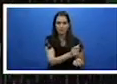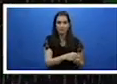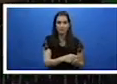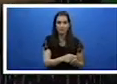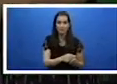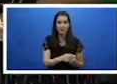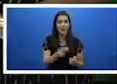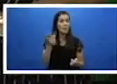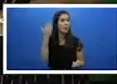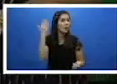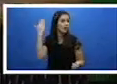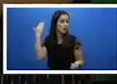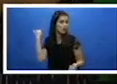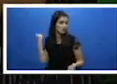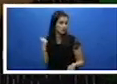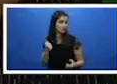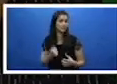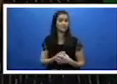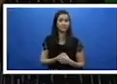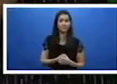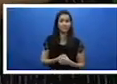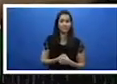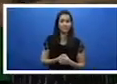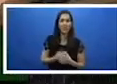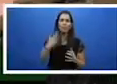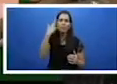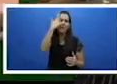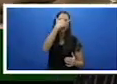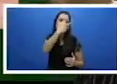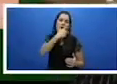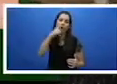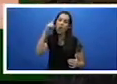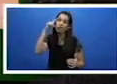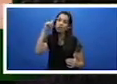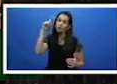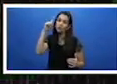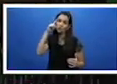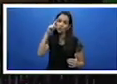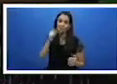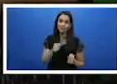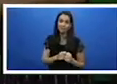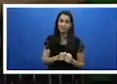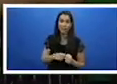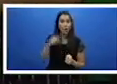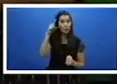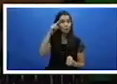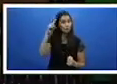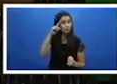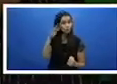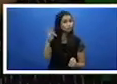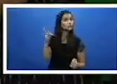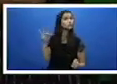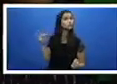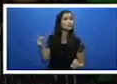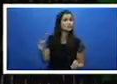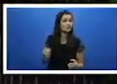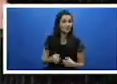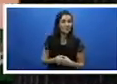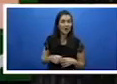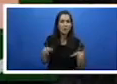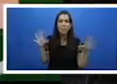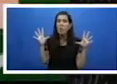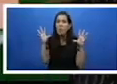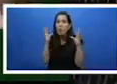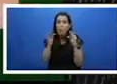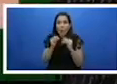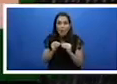uma vez, um belo dia, certo dia, uma noite,